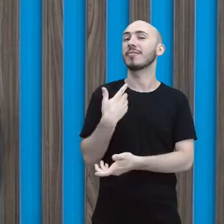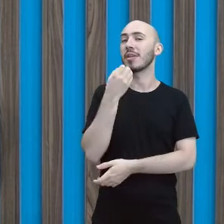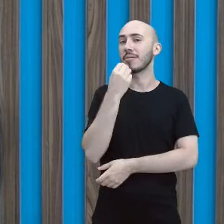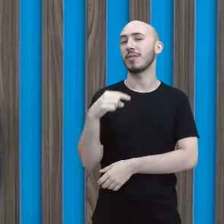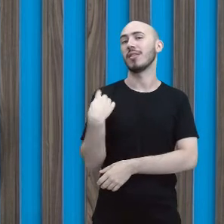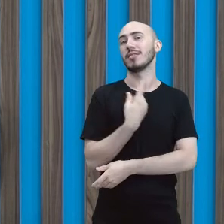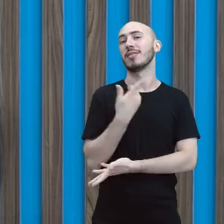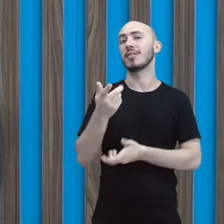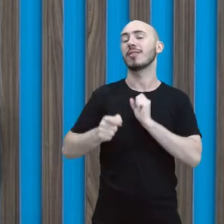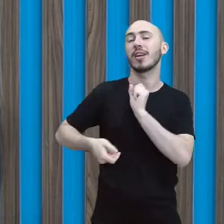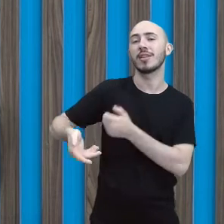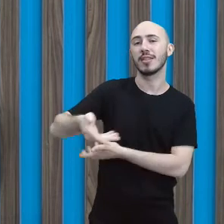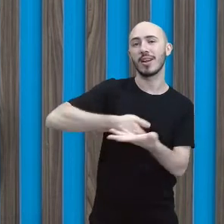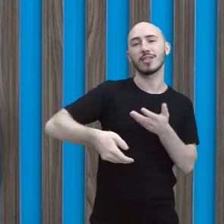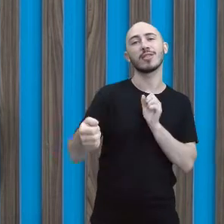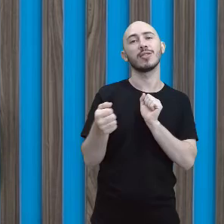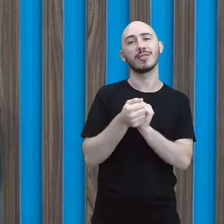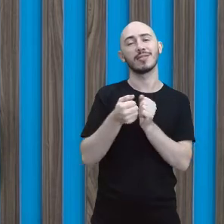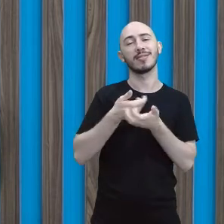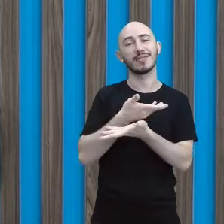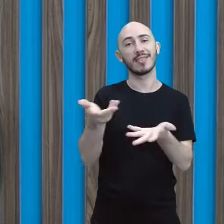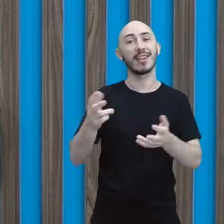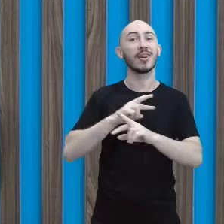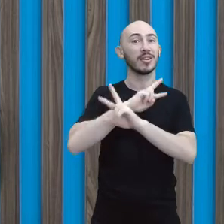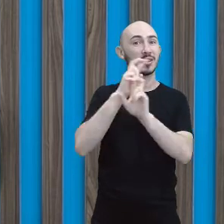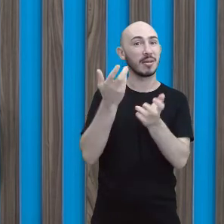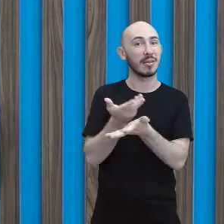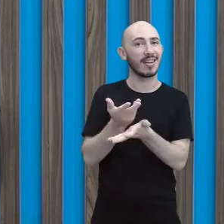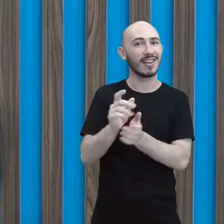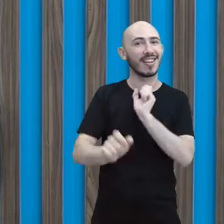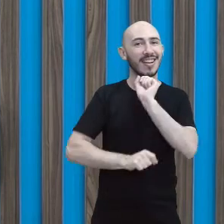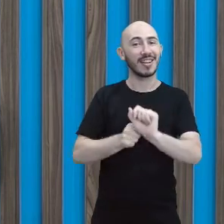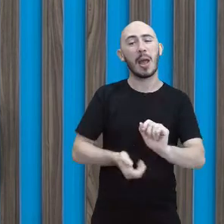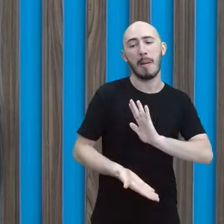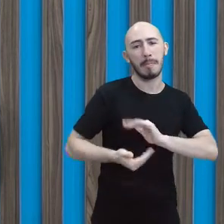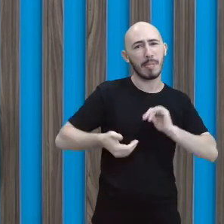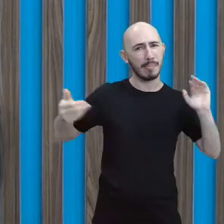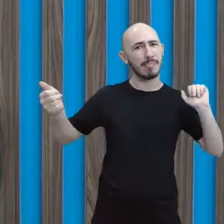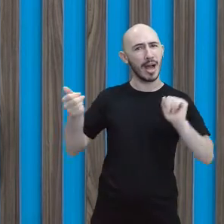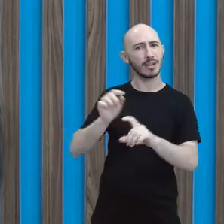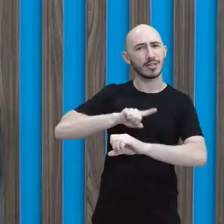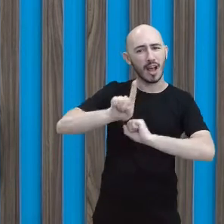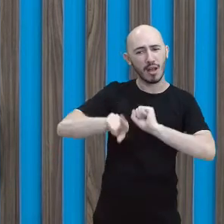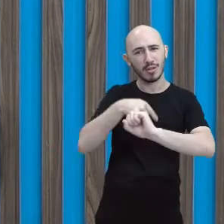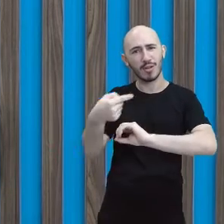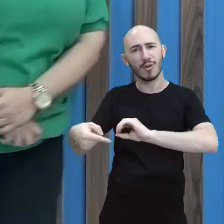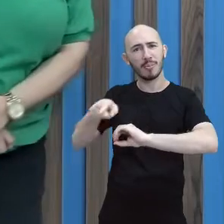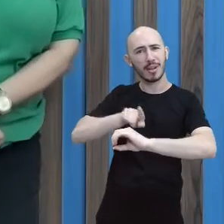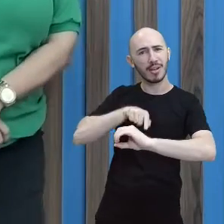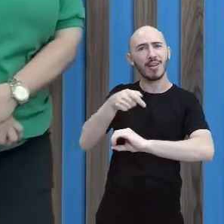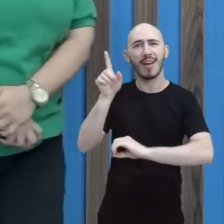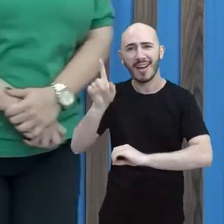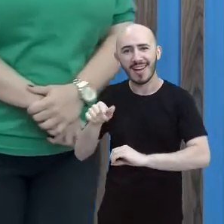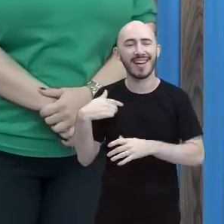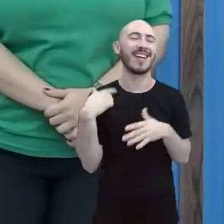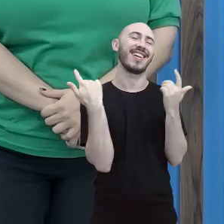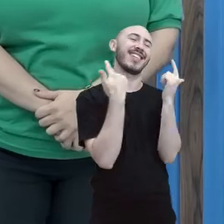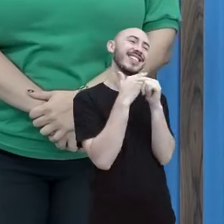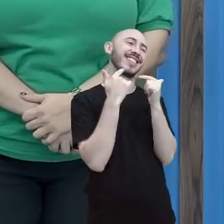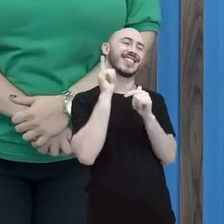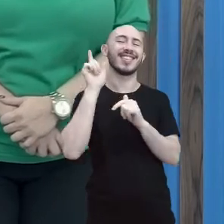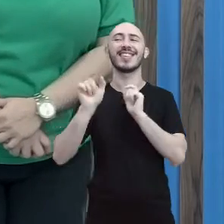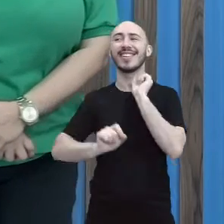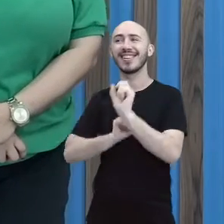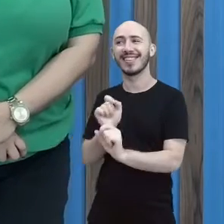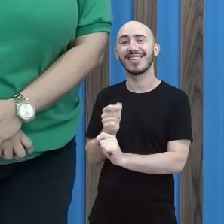estar compartilhando junto com vocês, tá? Hoje o tema da aula é o quê? Babados atômicos, professora? Estamos aí,